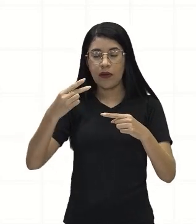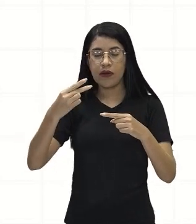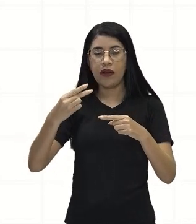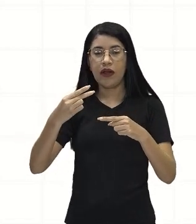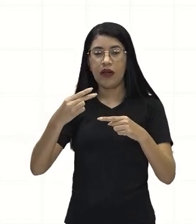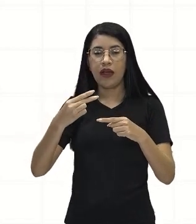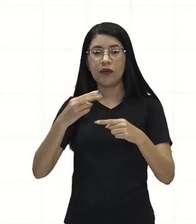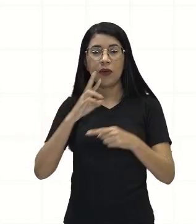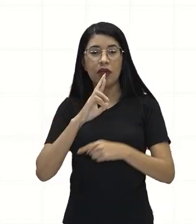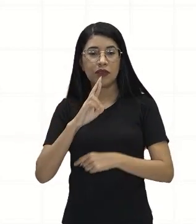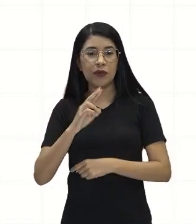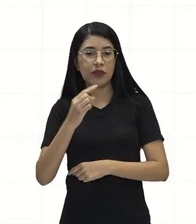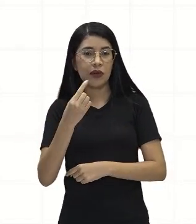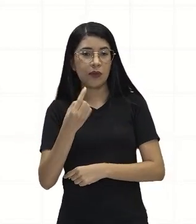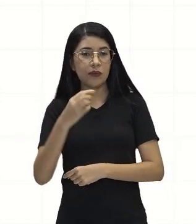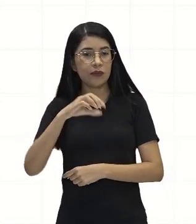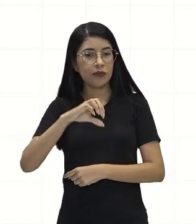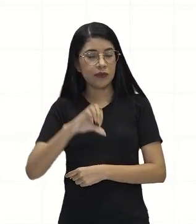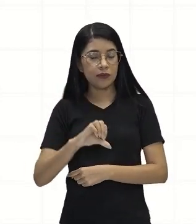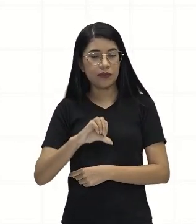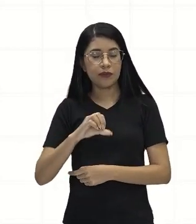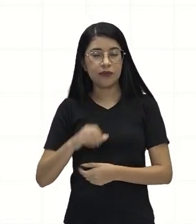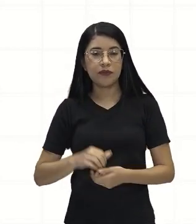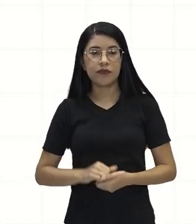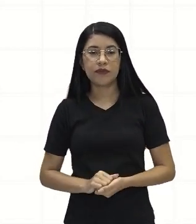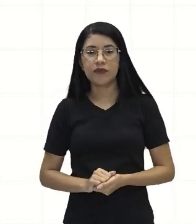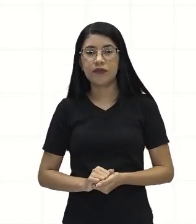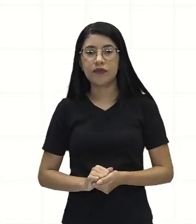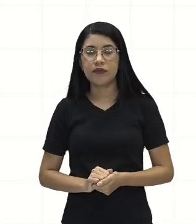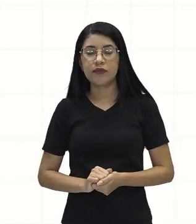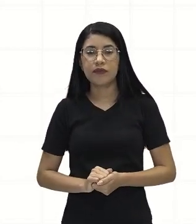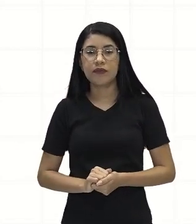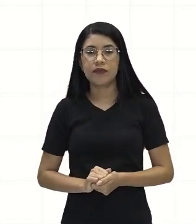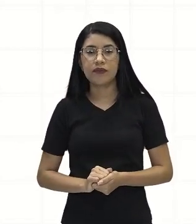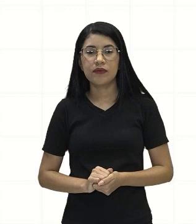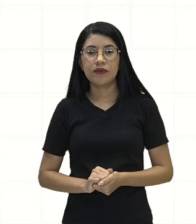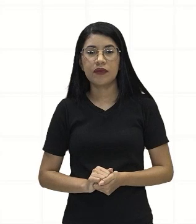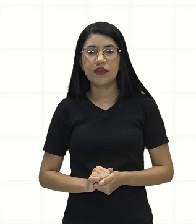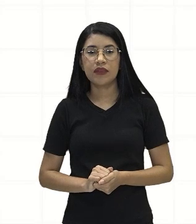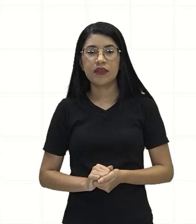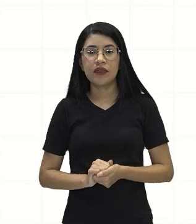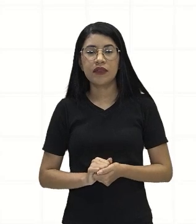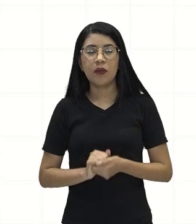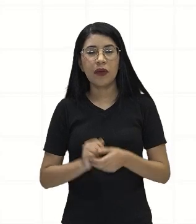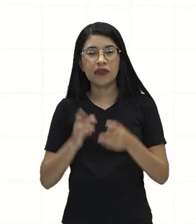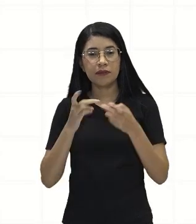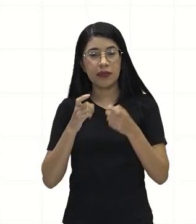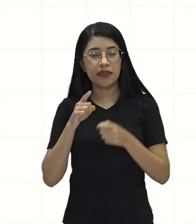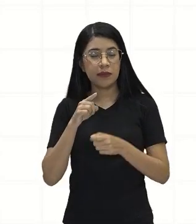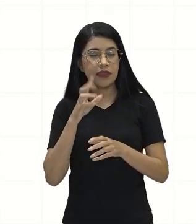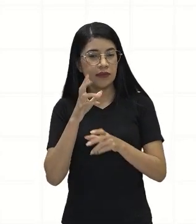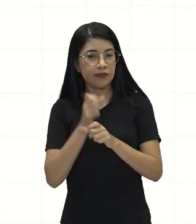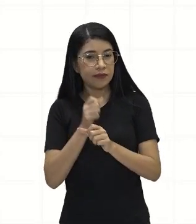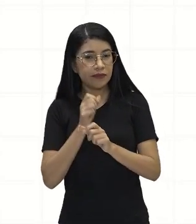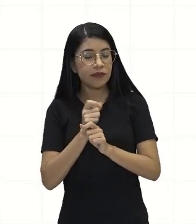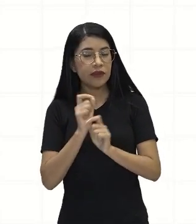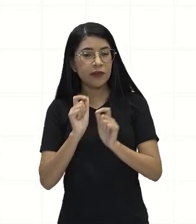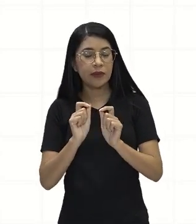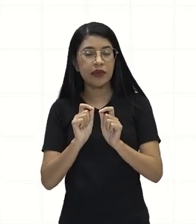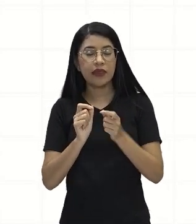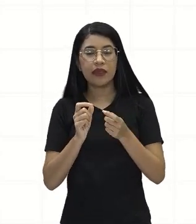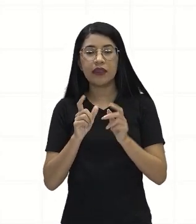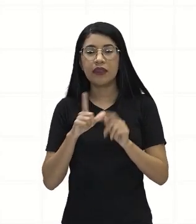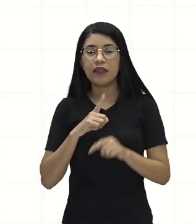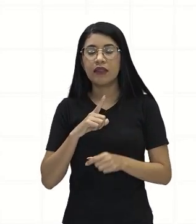quadrado é 1, 3 ao quadrado é 9. Ó. Então, quando nós olhamos para essa situação, e se